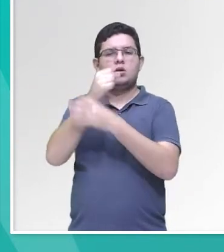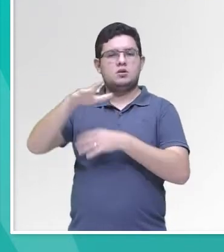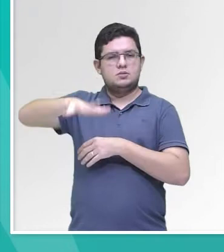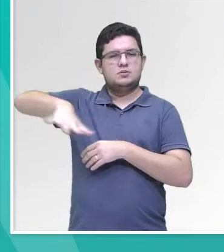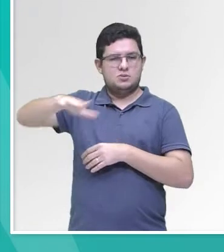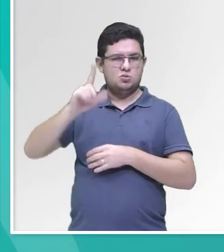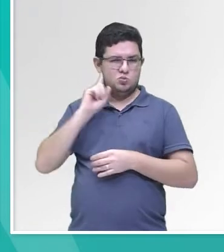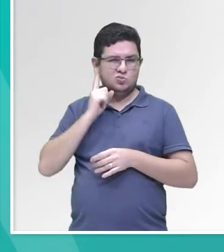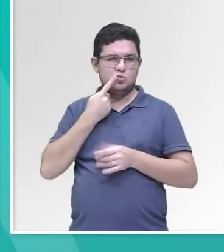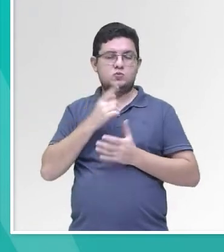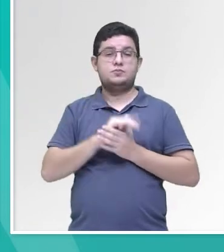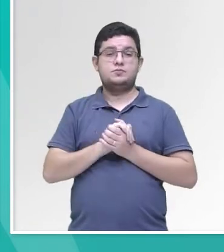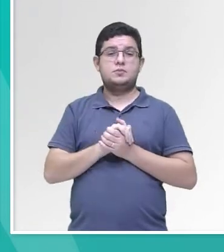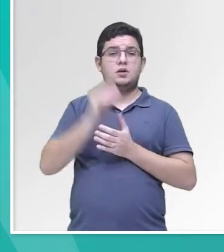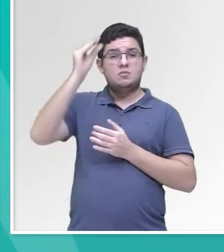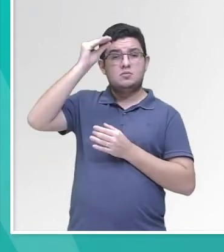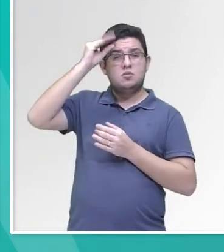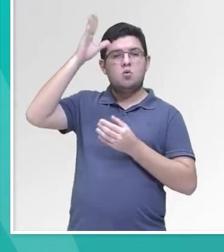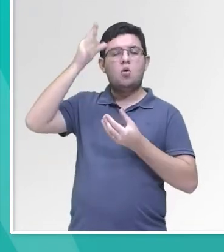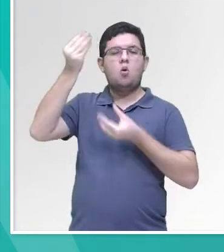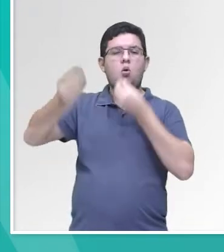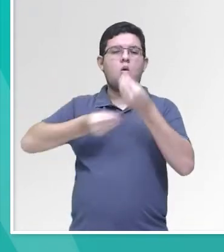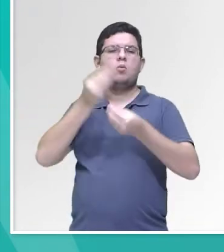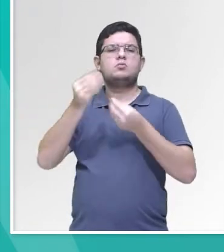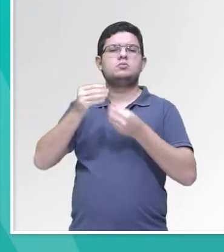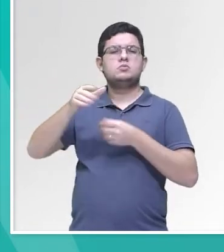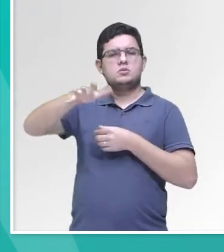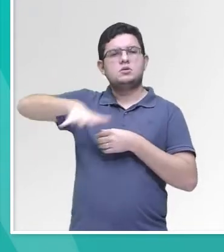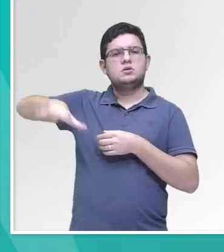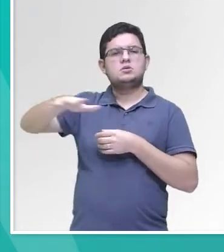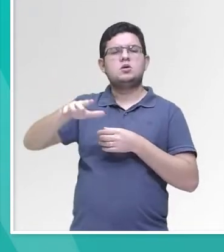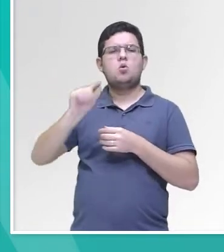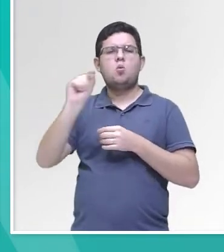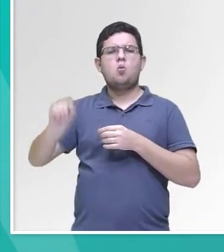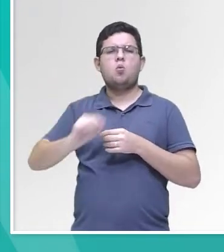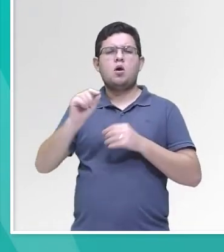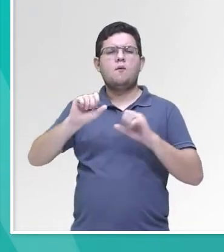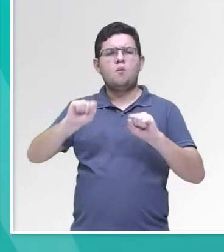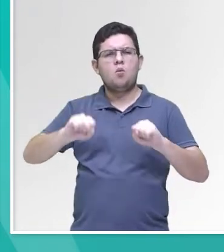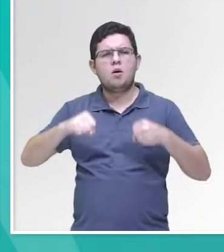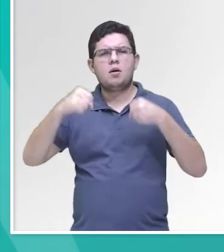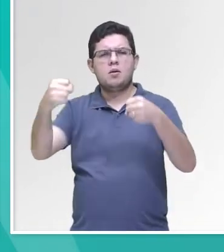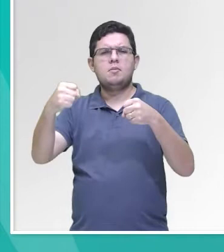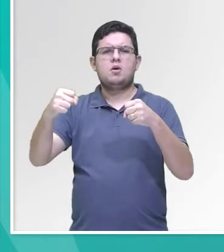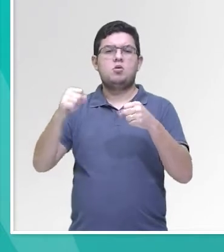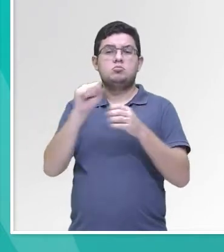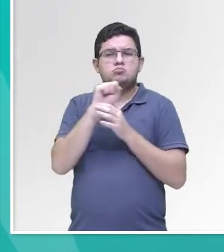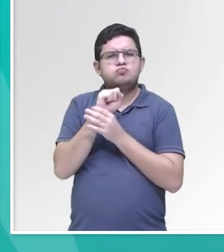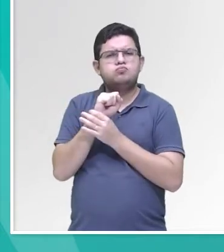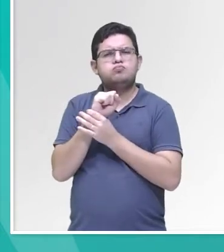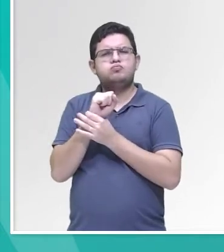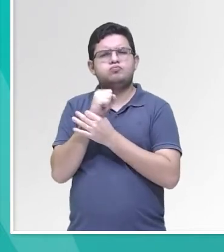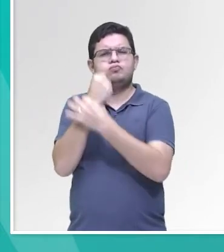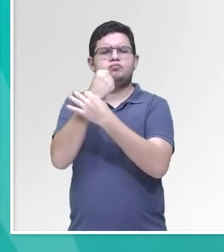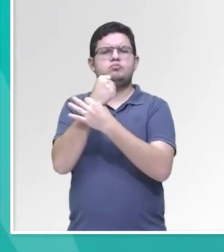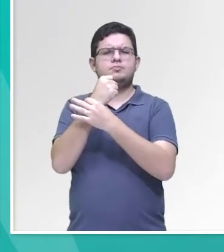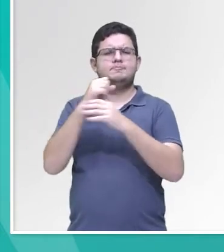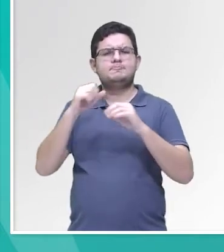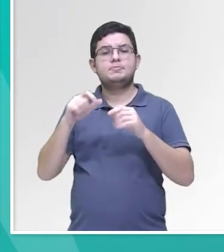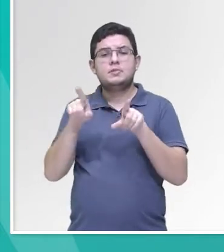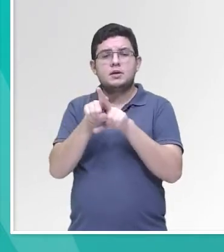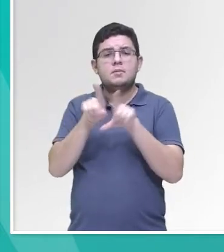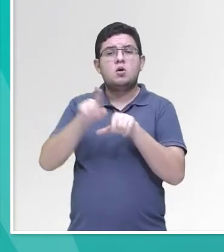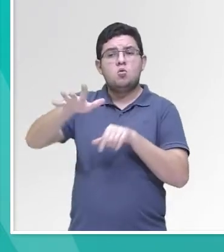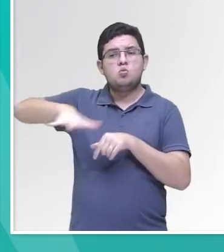obtenção do saber, esse empenho seja fortalecido e, assim, essa parcela receba o acompanhamento necessário para